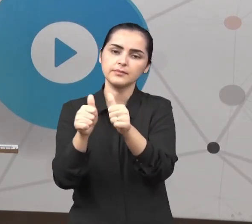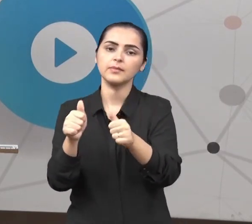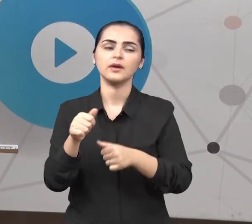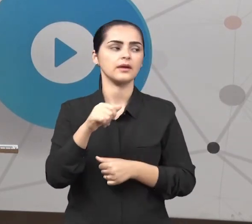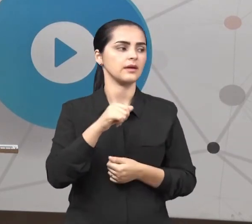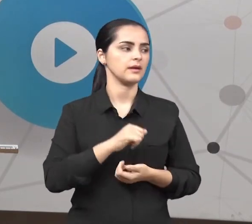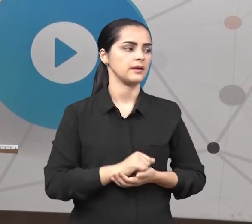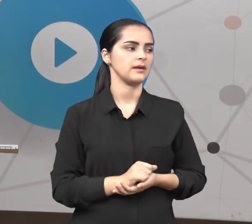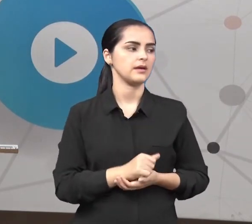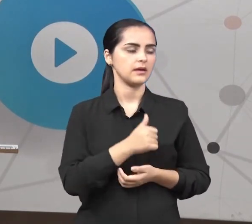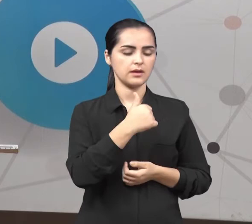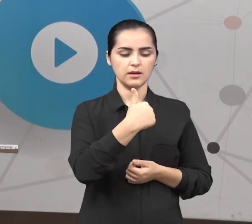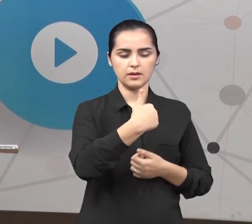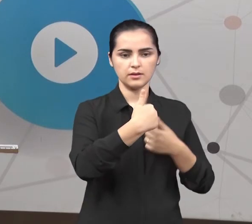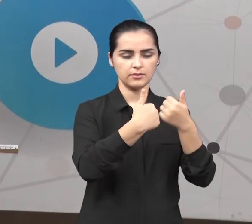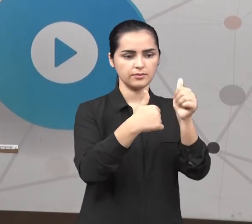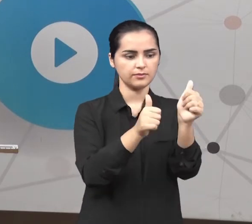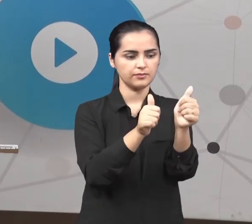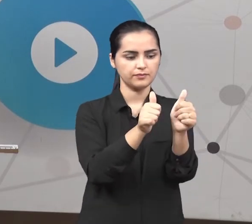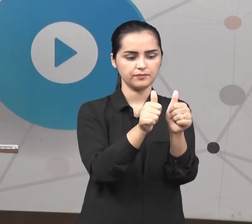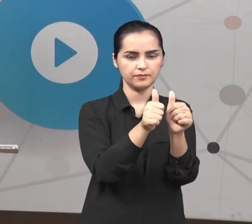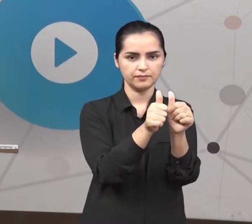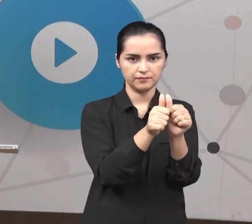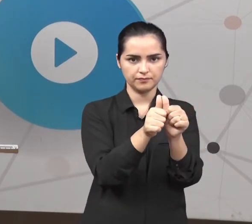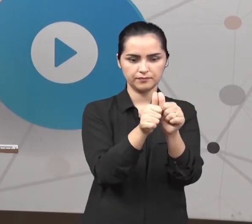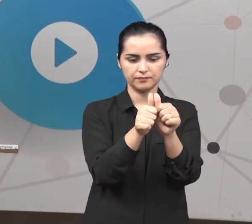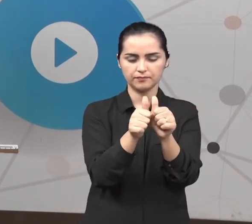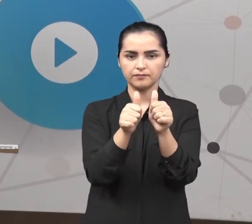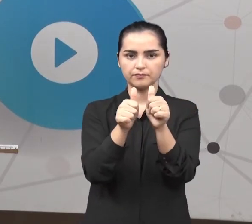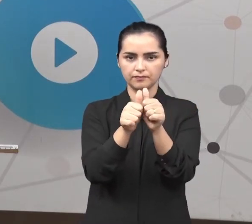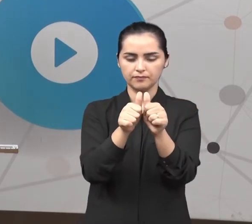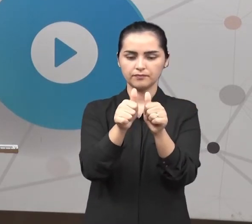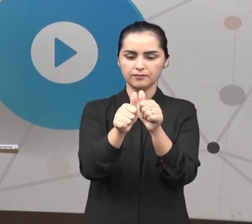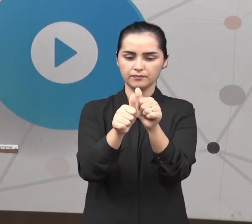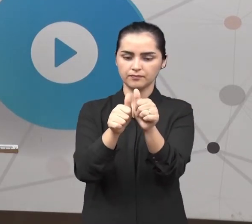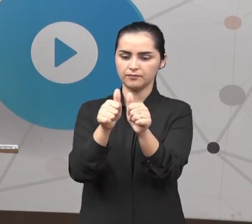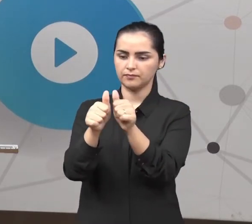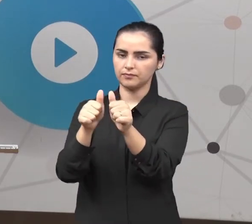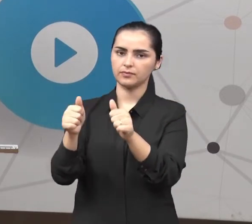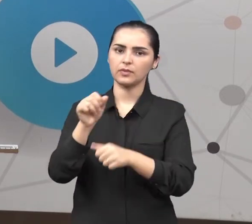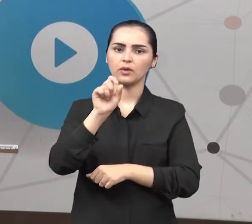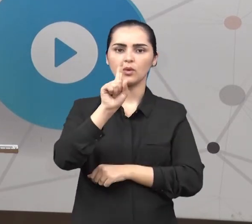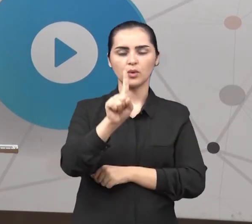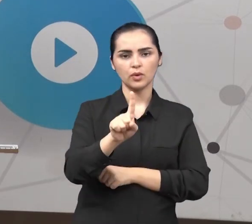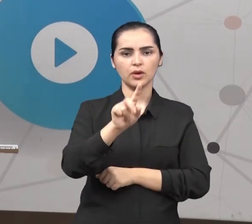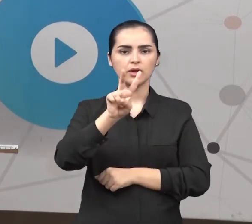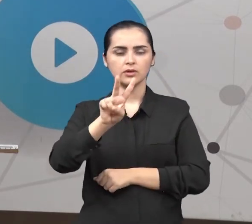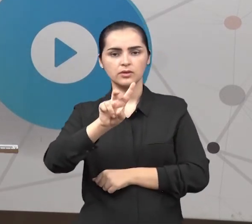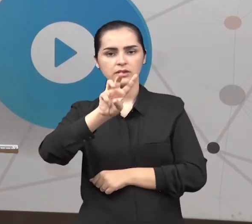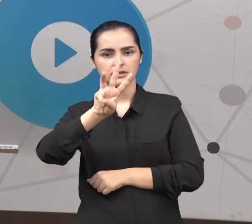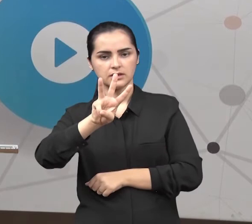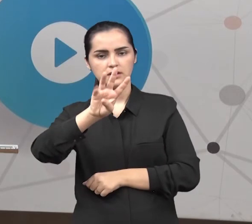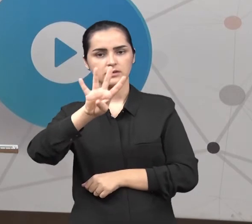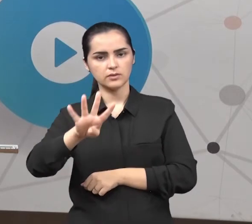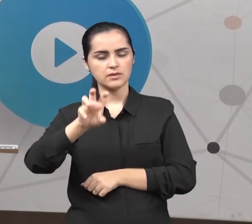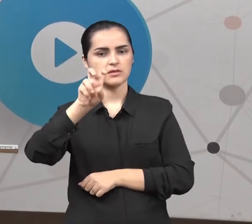polegadas, três polegadas, quatro, cinco,